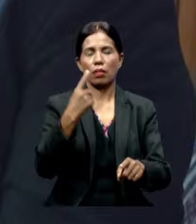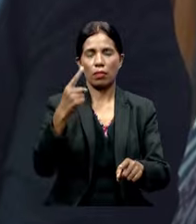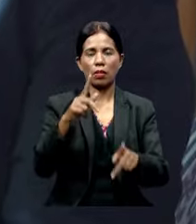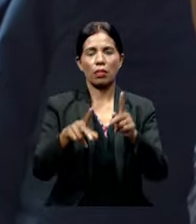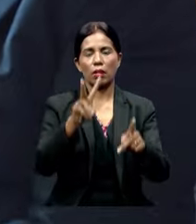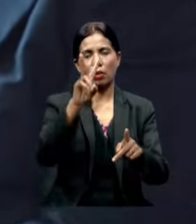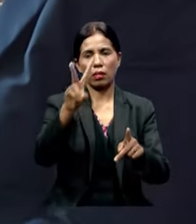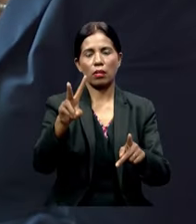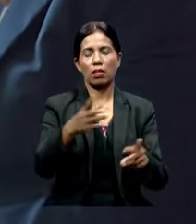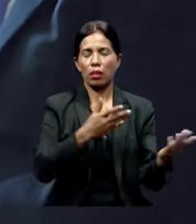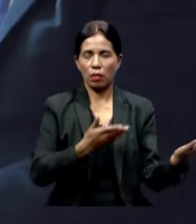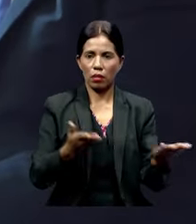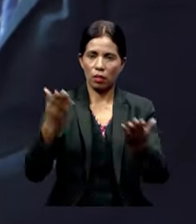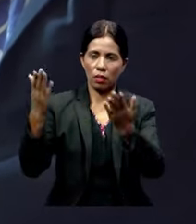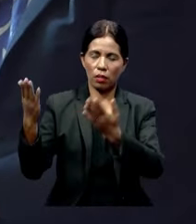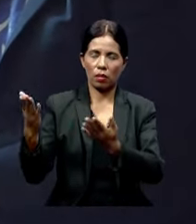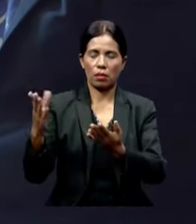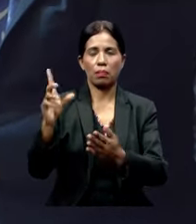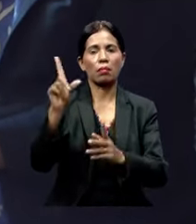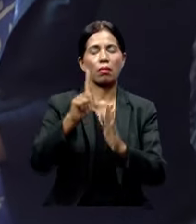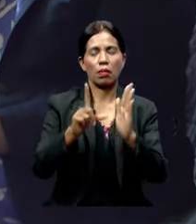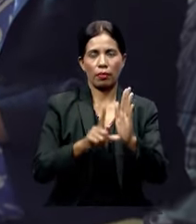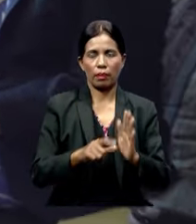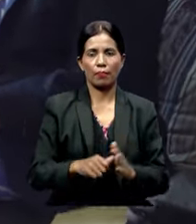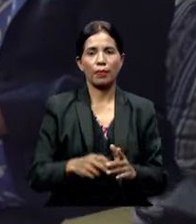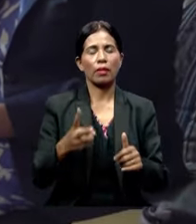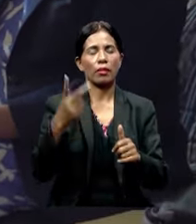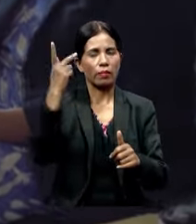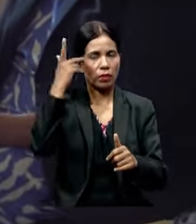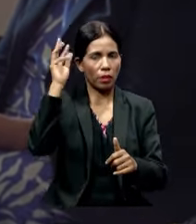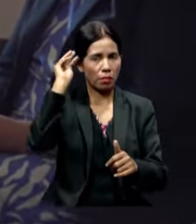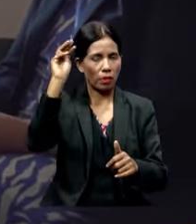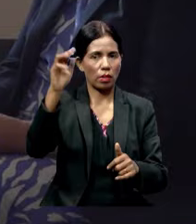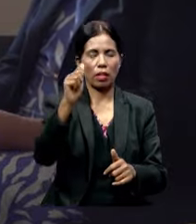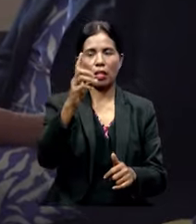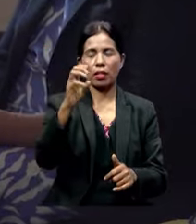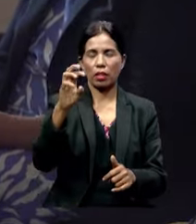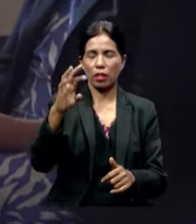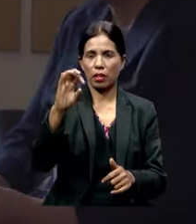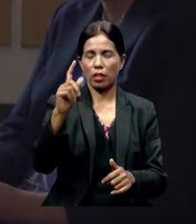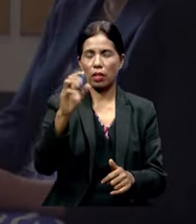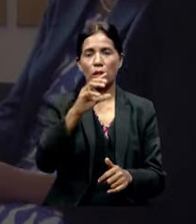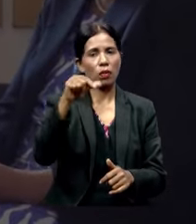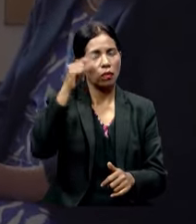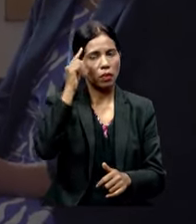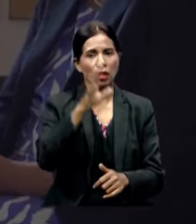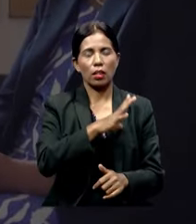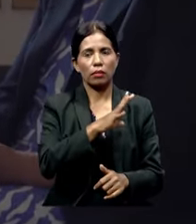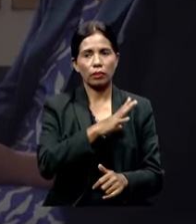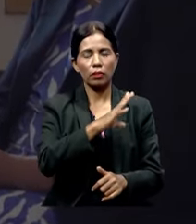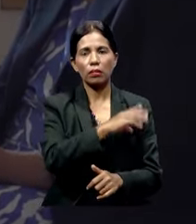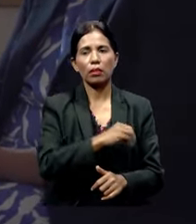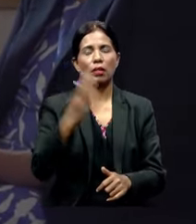rua ne be maksud menti duona ba organ legislativo. No vice ministro asuntu parlamentar aderi tugu deklarawana, guvernu seiheng hela konsensu